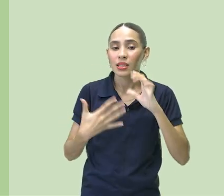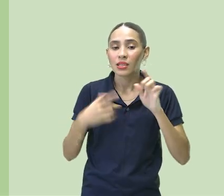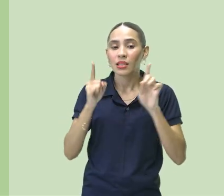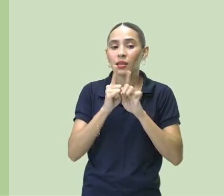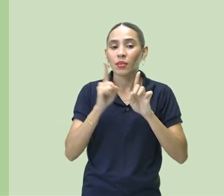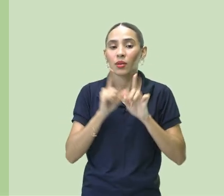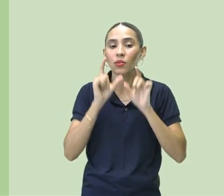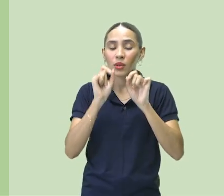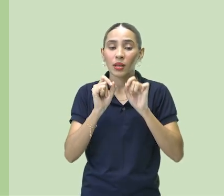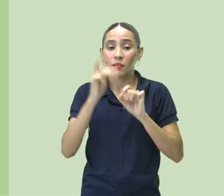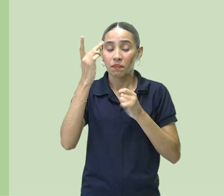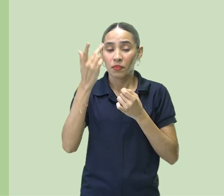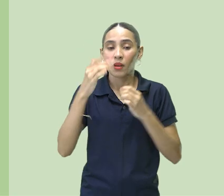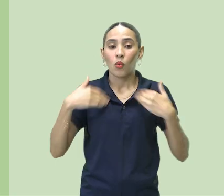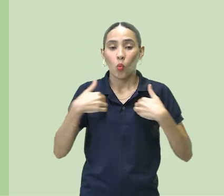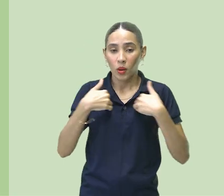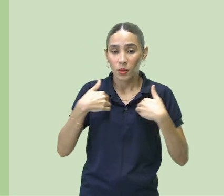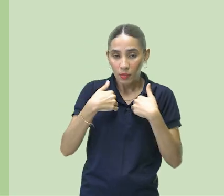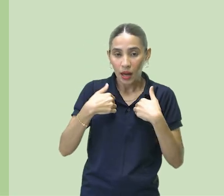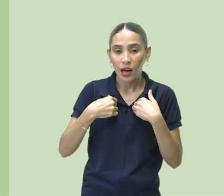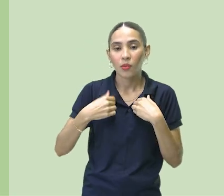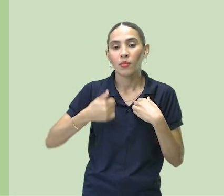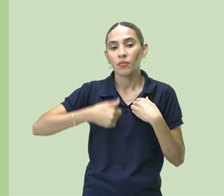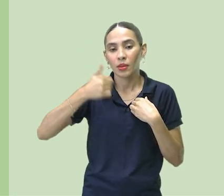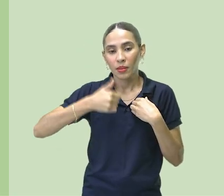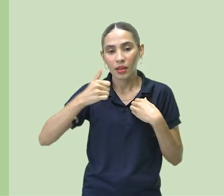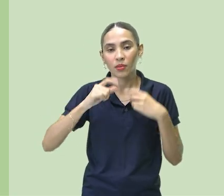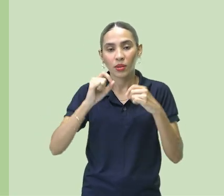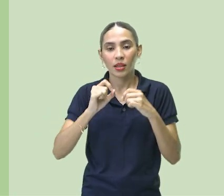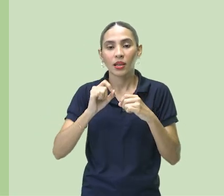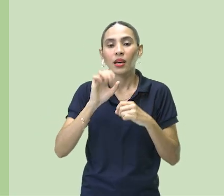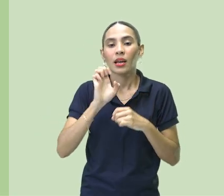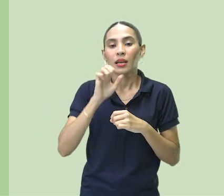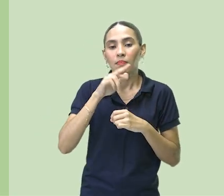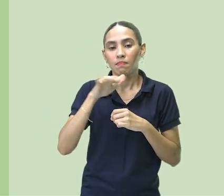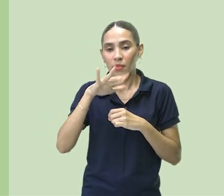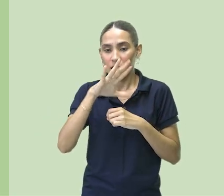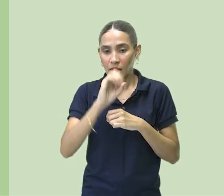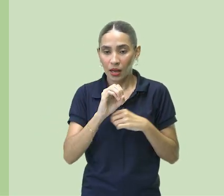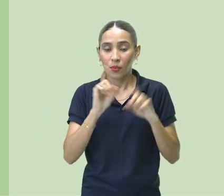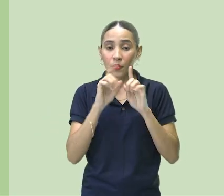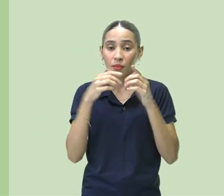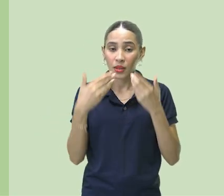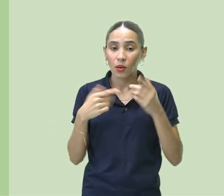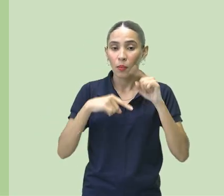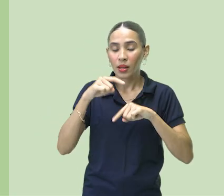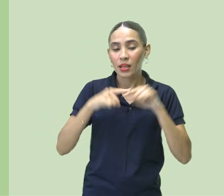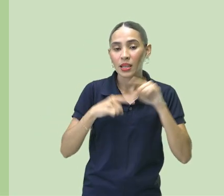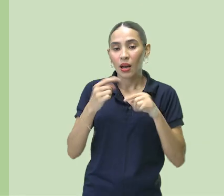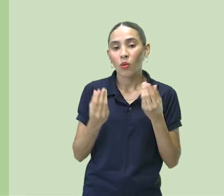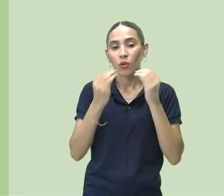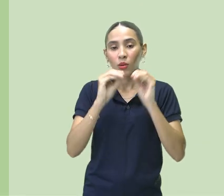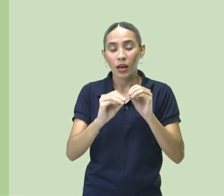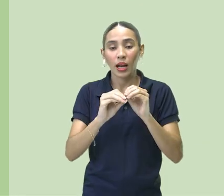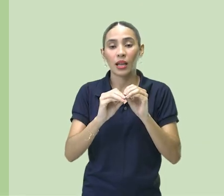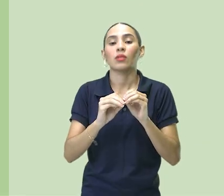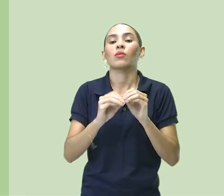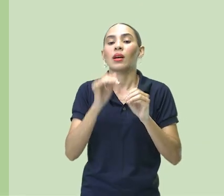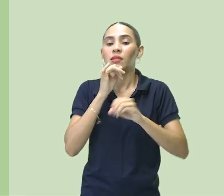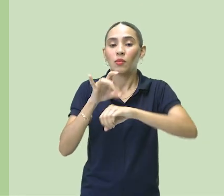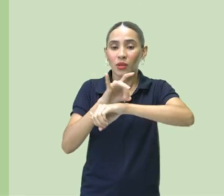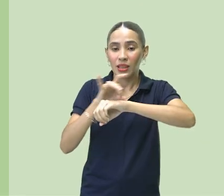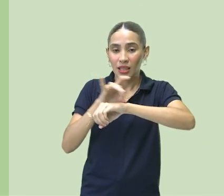caracterização do indivíduo, né, na sua fase de formação embrionária, e esse material vai ser colocado numa ovelhinha